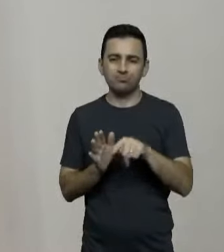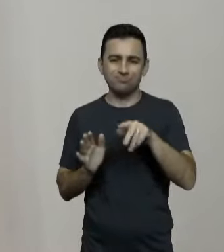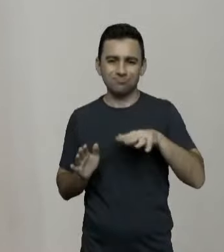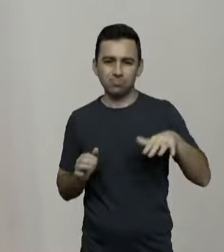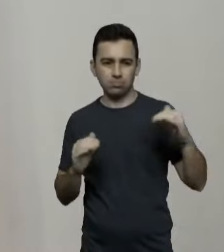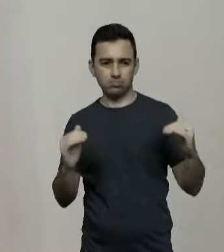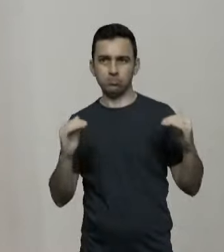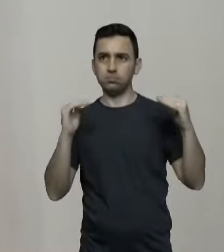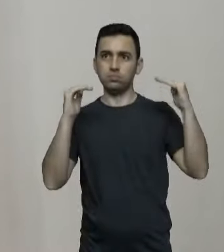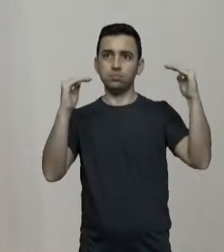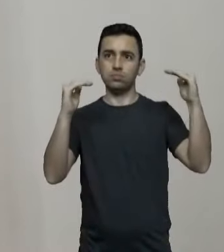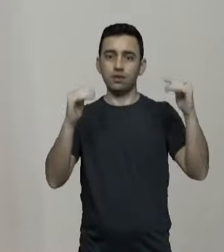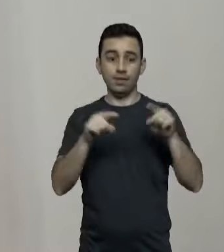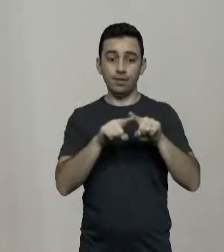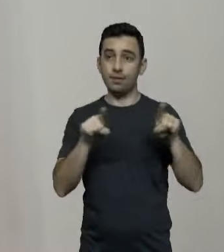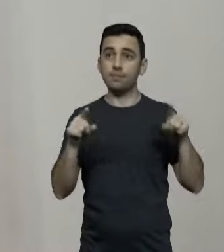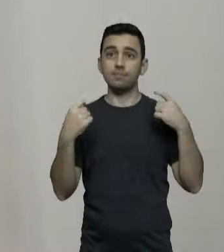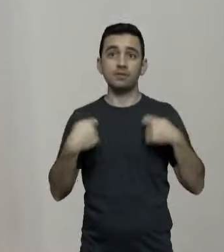que deveria ser